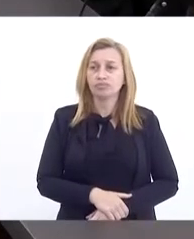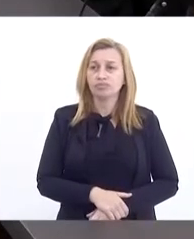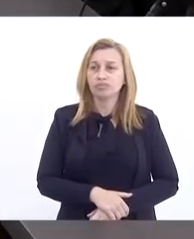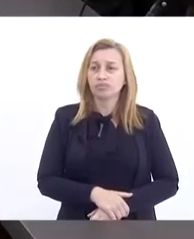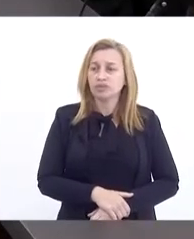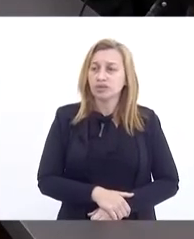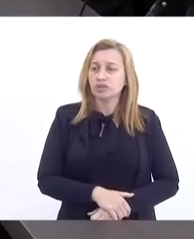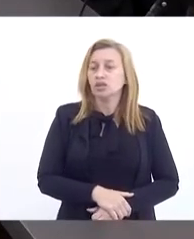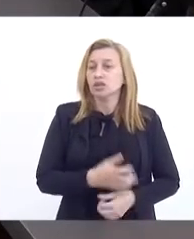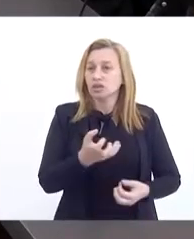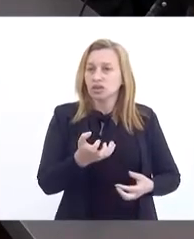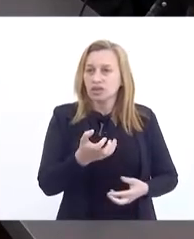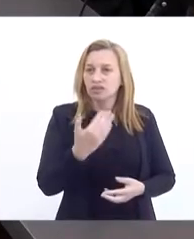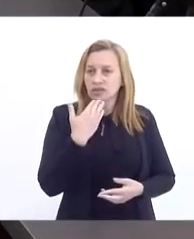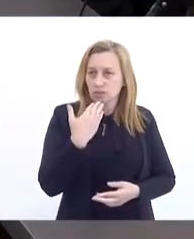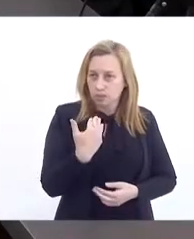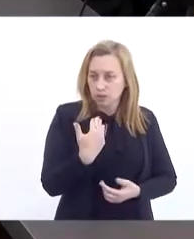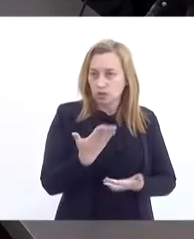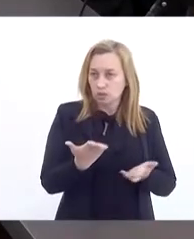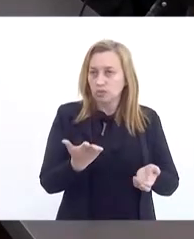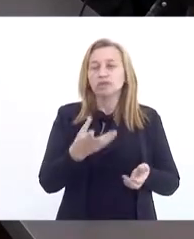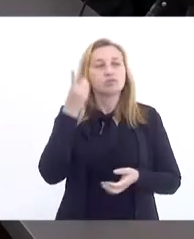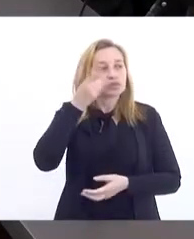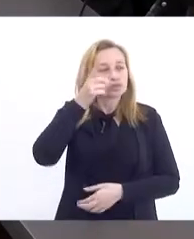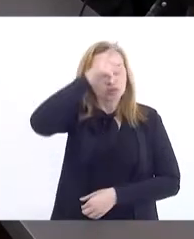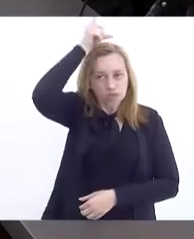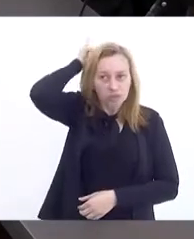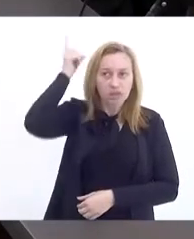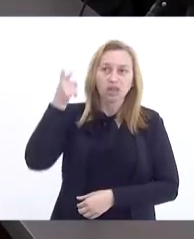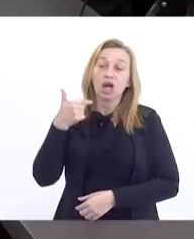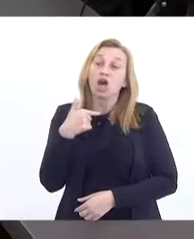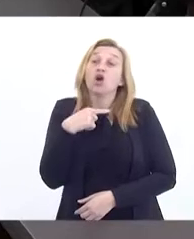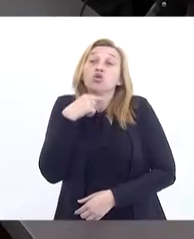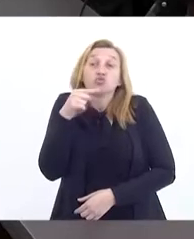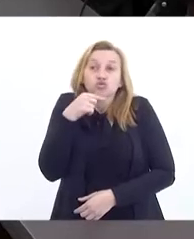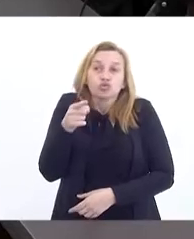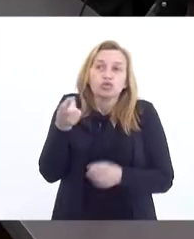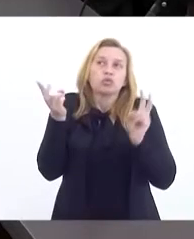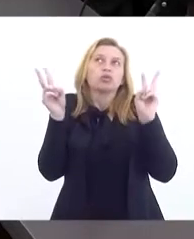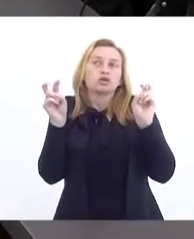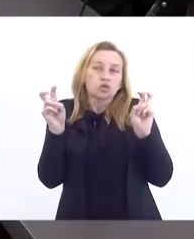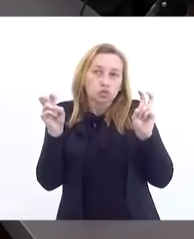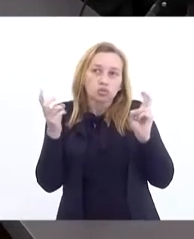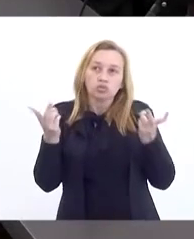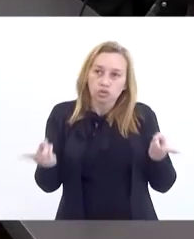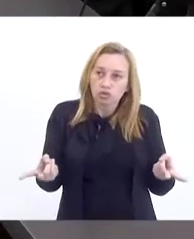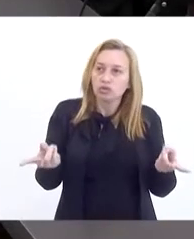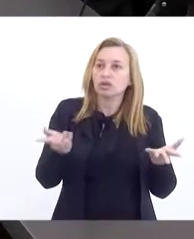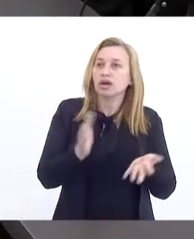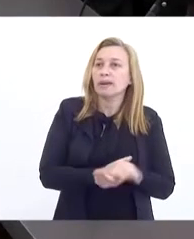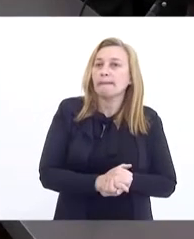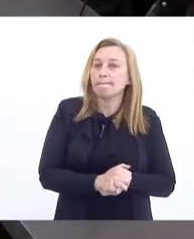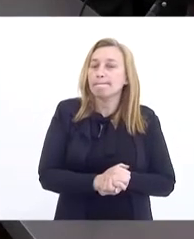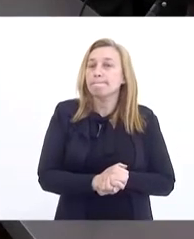Eu queria fazer uma sugestão aqui, deputado Paulo. Eu estou com dúvida sobre a questão do Chico da